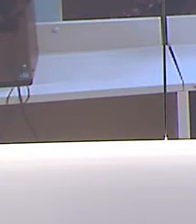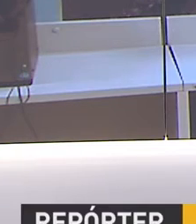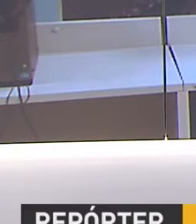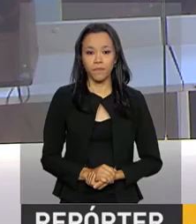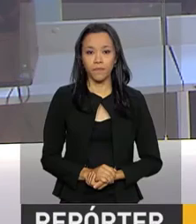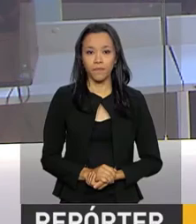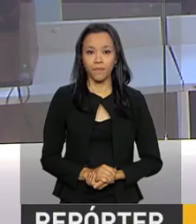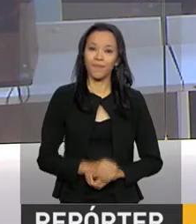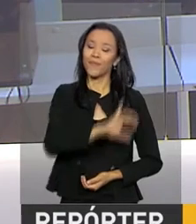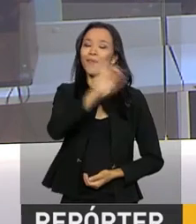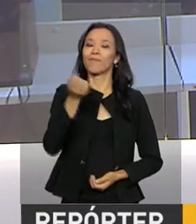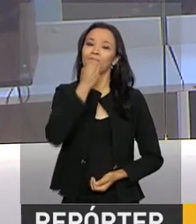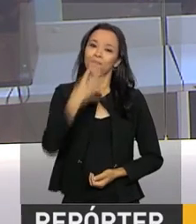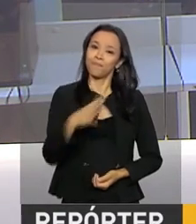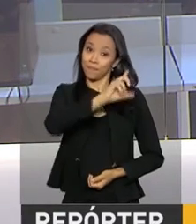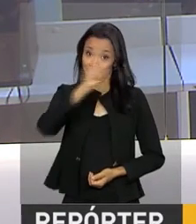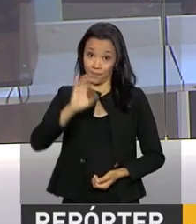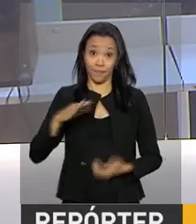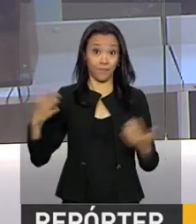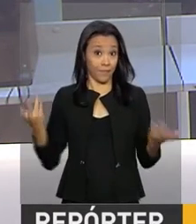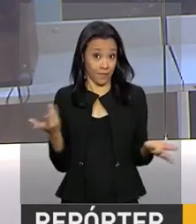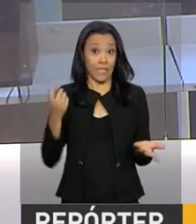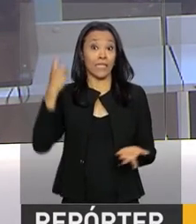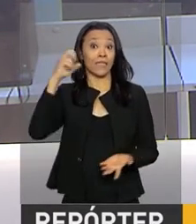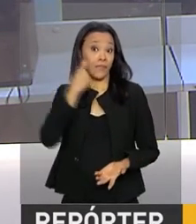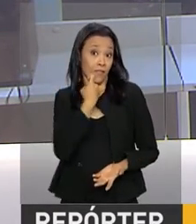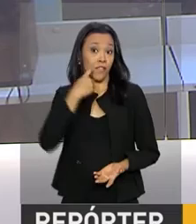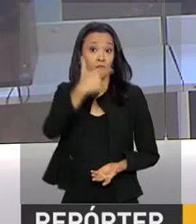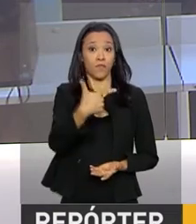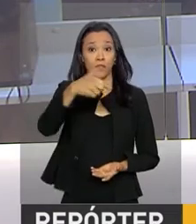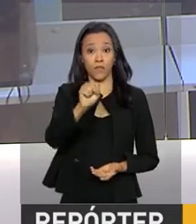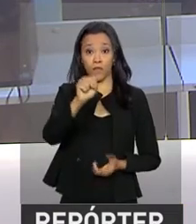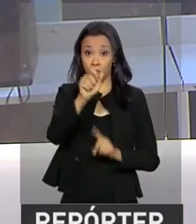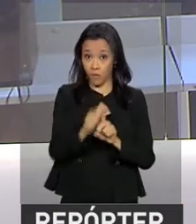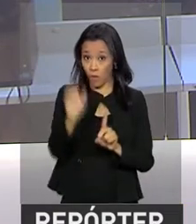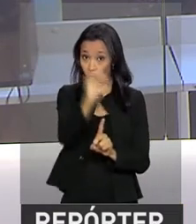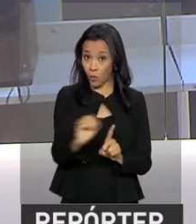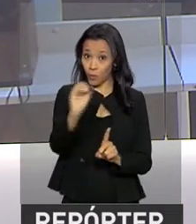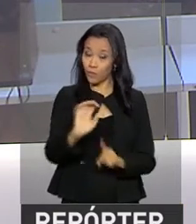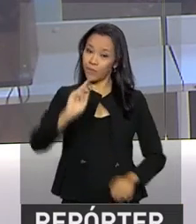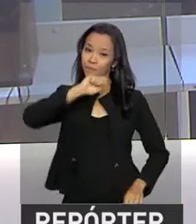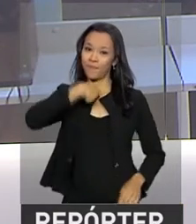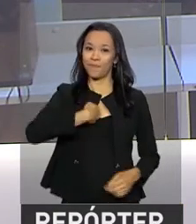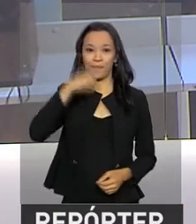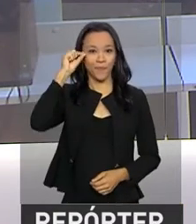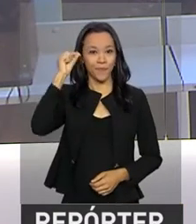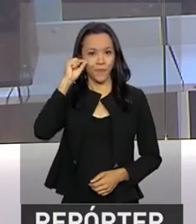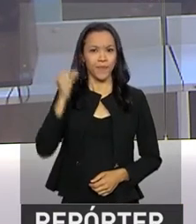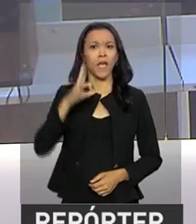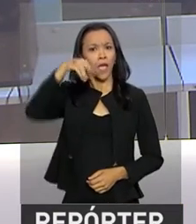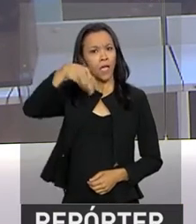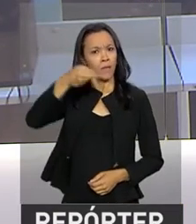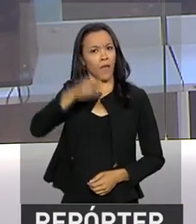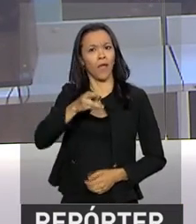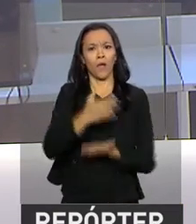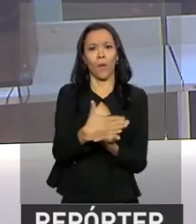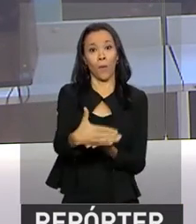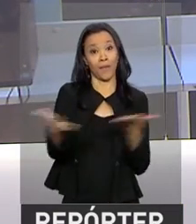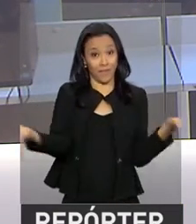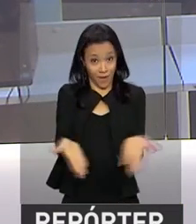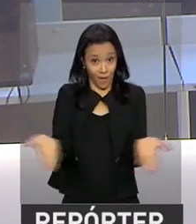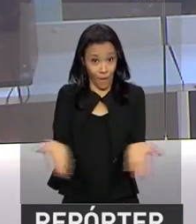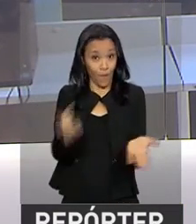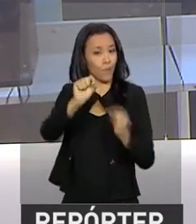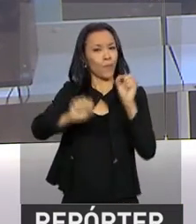olá bom dia pra você sexta-feira 28 de outubro eu sou renata corsini o repórter nbr começa agora